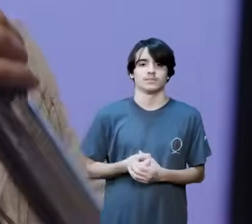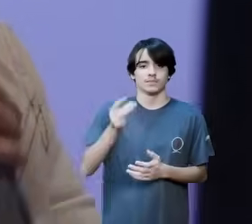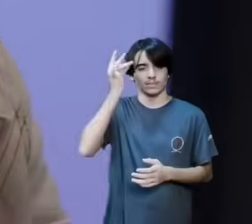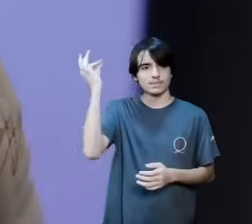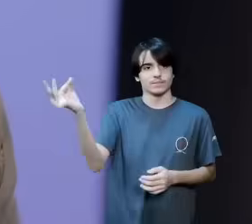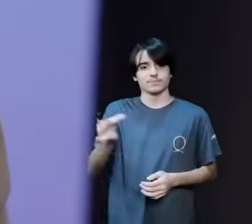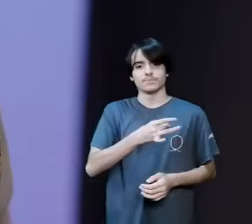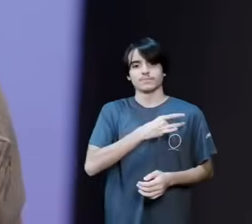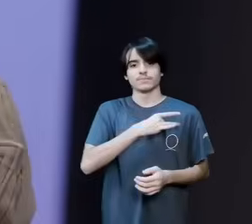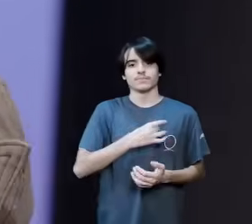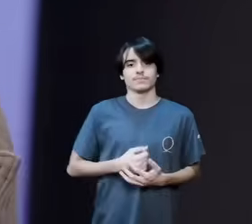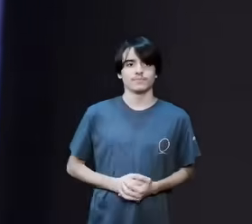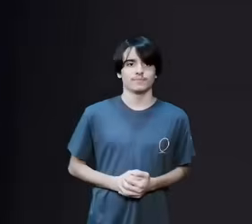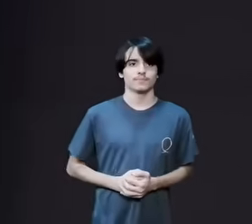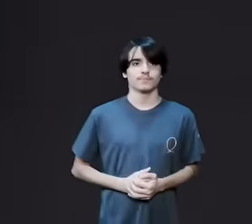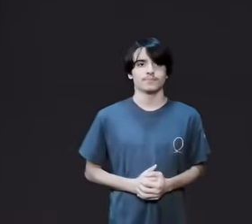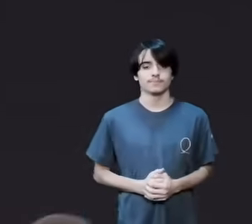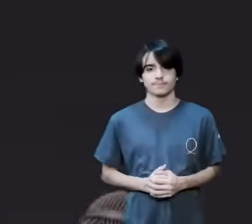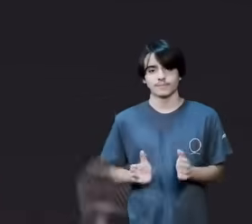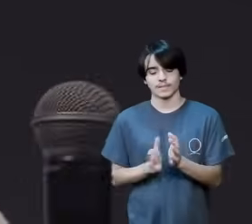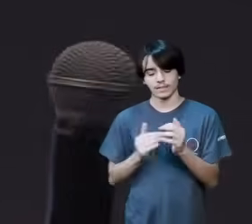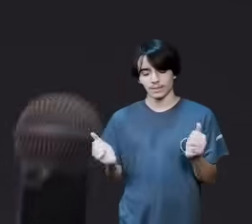Deixe.